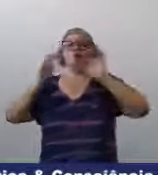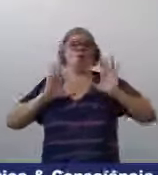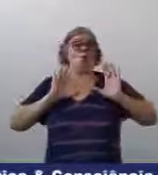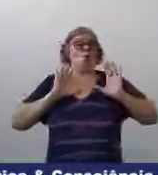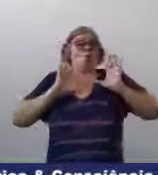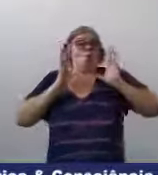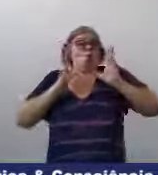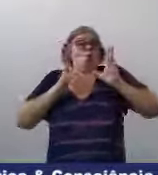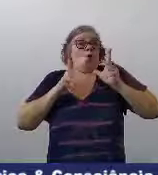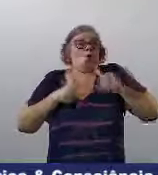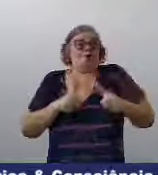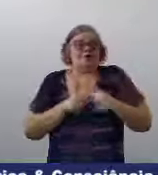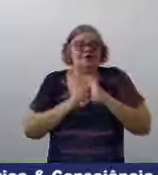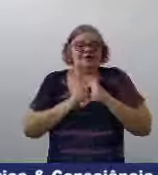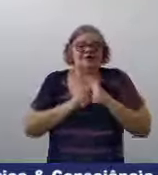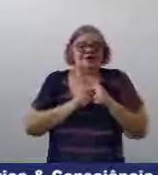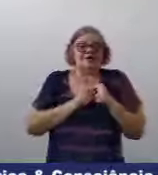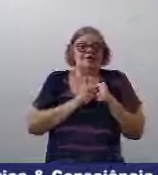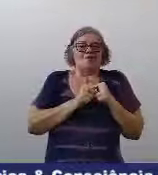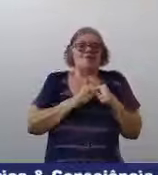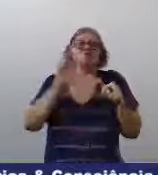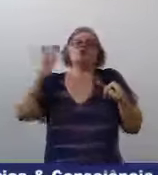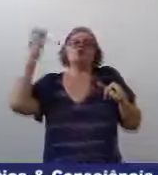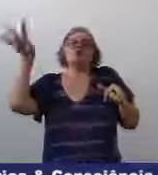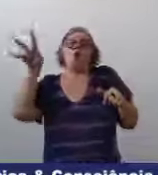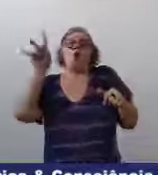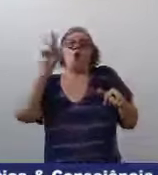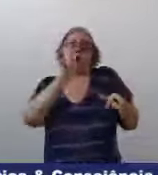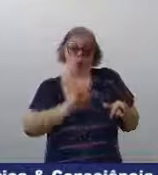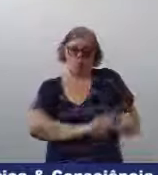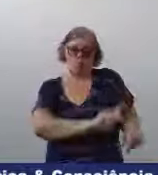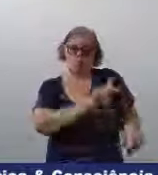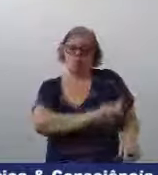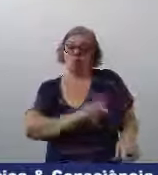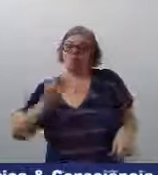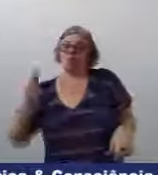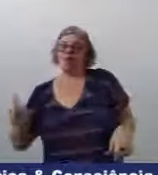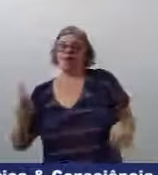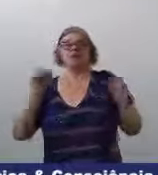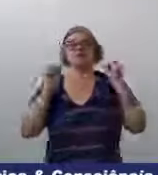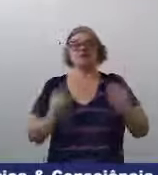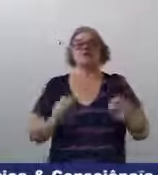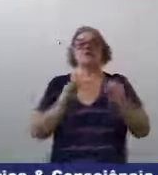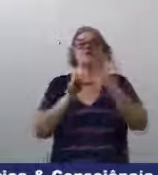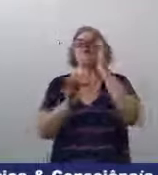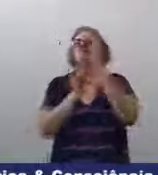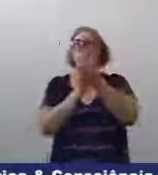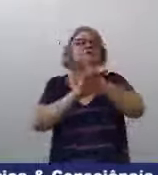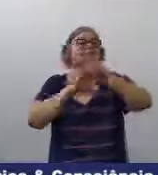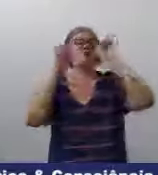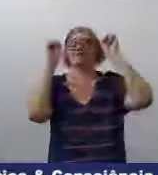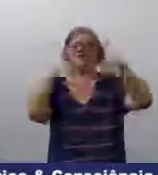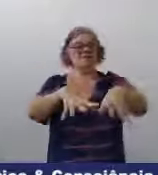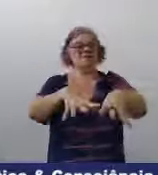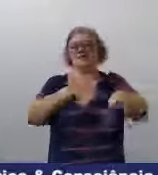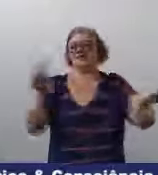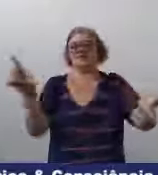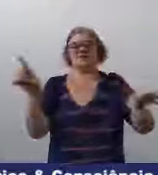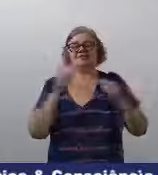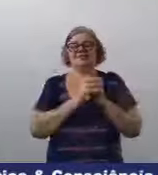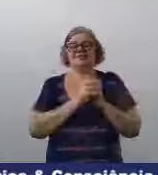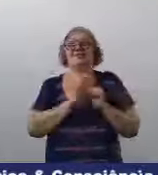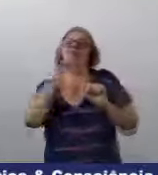efeito fantasmagórico à distância. E disse que só um sacerdote voodoo oculto poderia explicar aquilo. Não era física, era